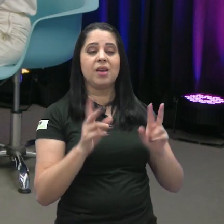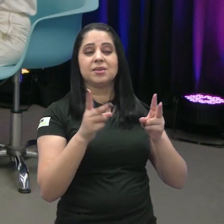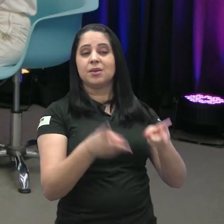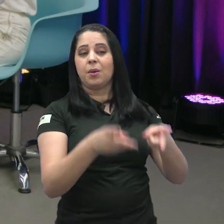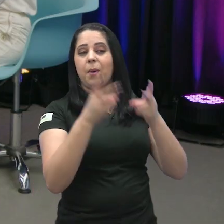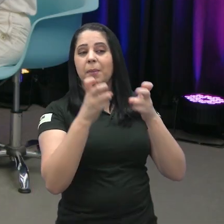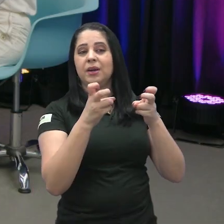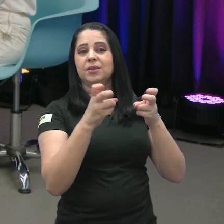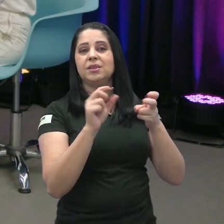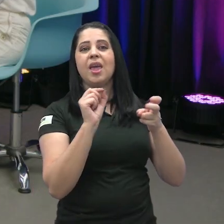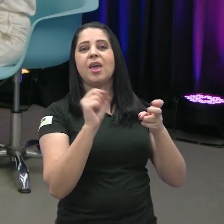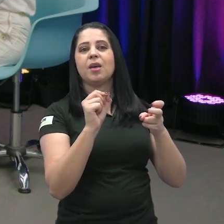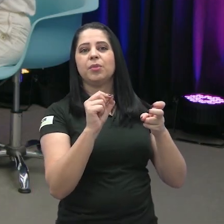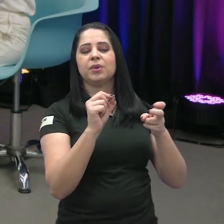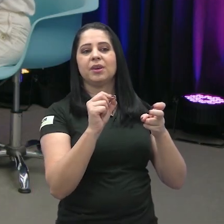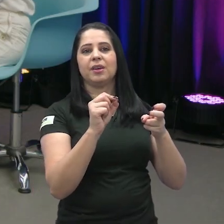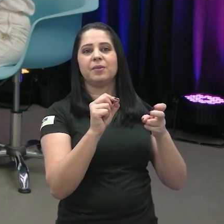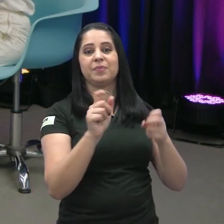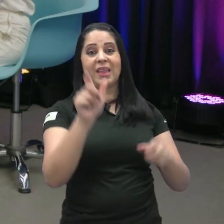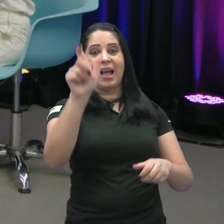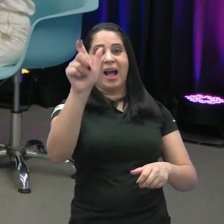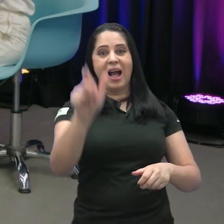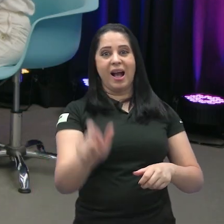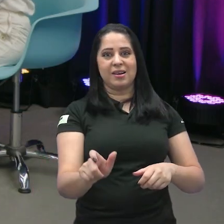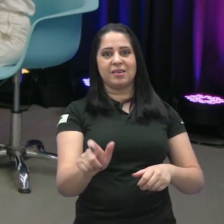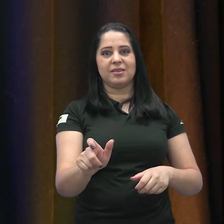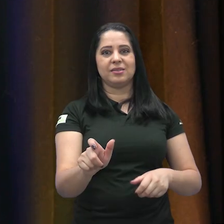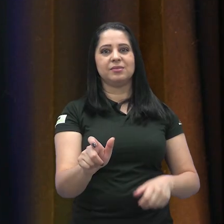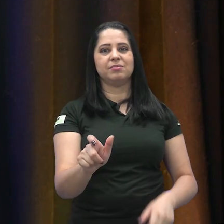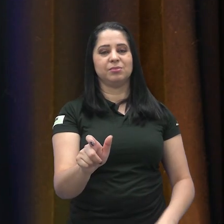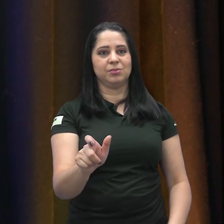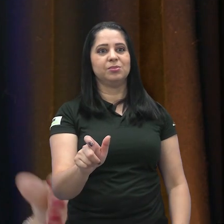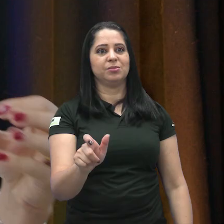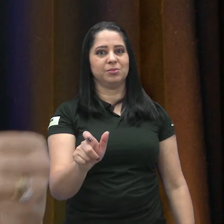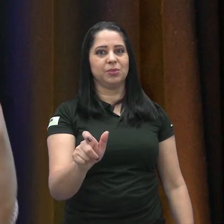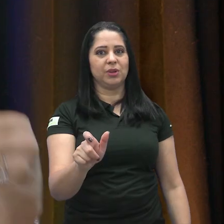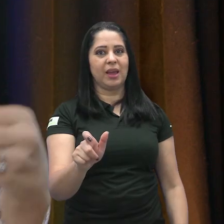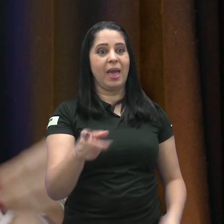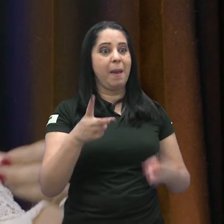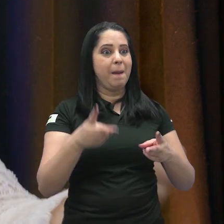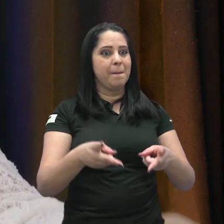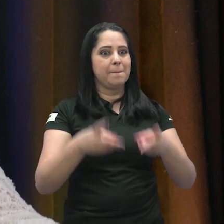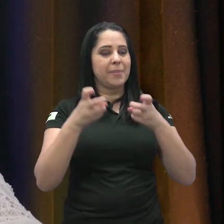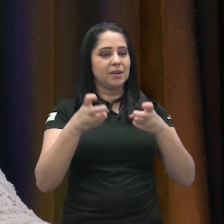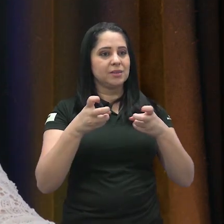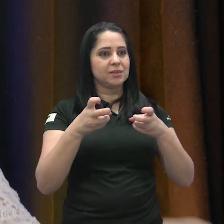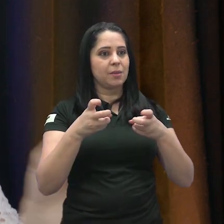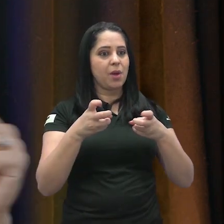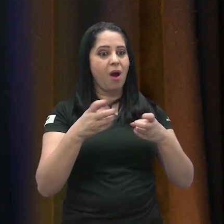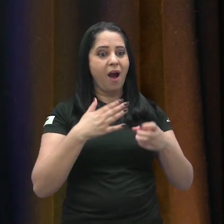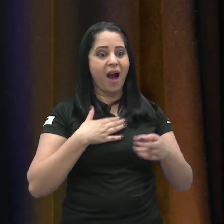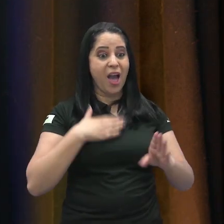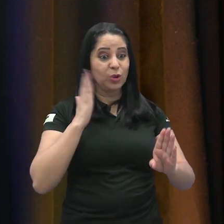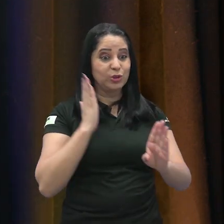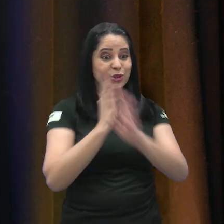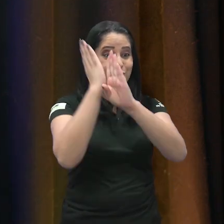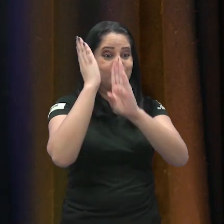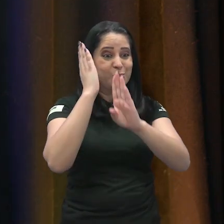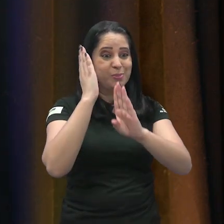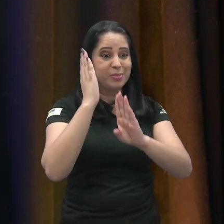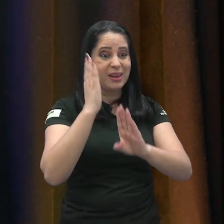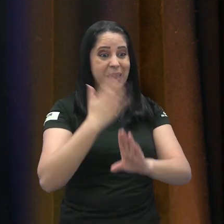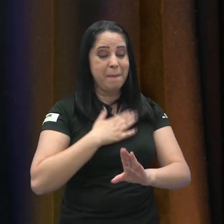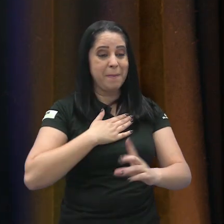eu percebo que se repete, que é ela se achar no lugar que ela já está ou no lugar que ela quer chegar. Então, uma coisa